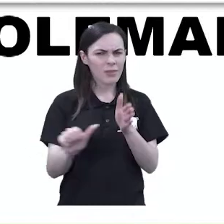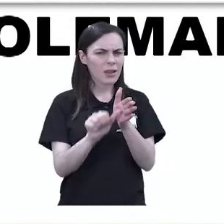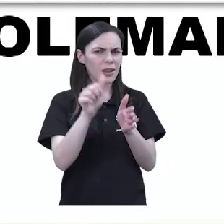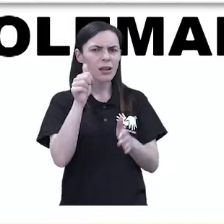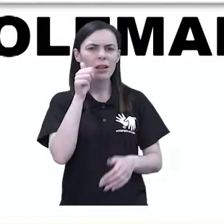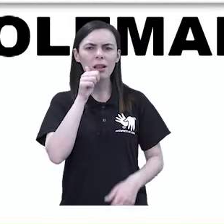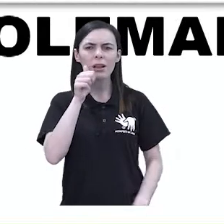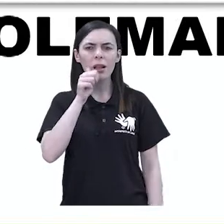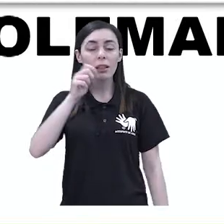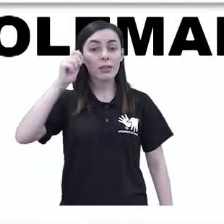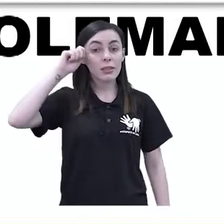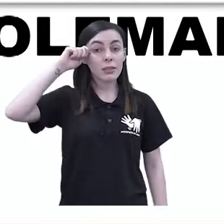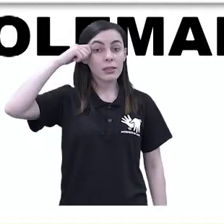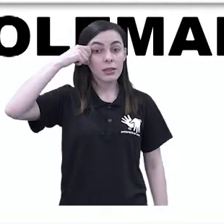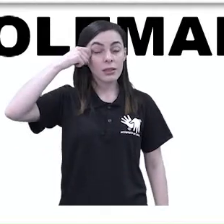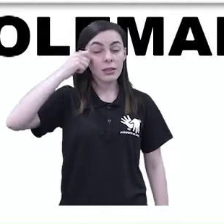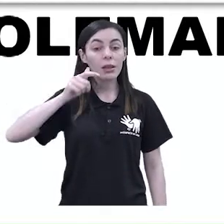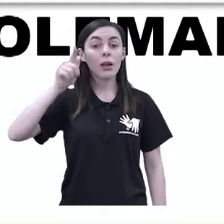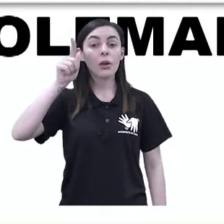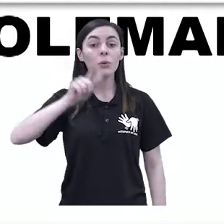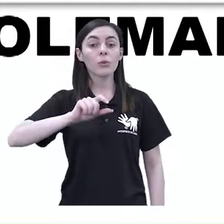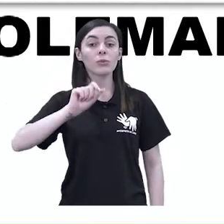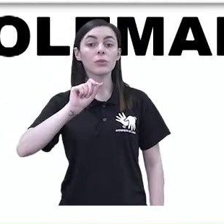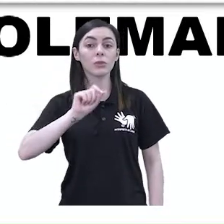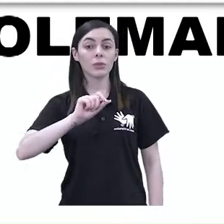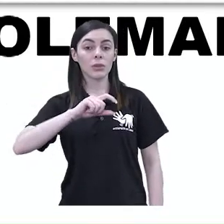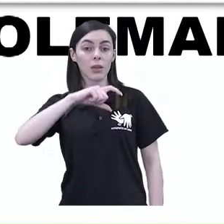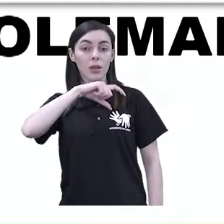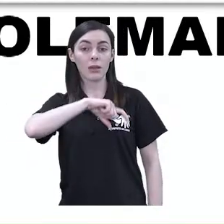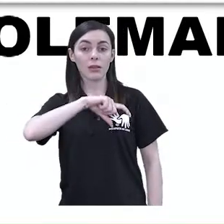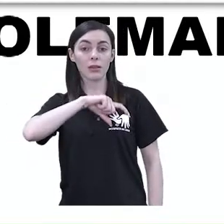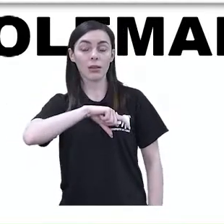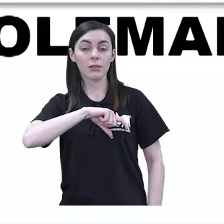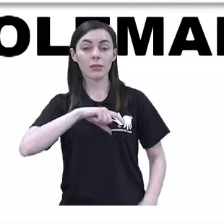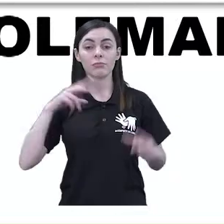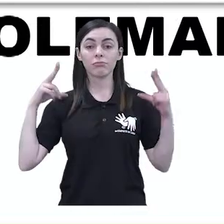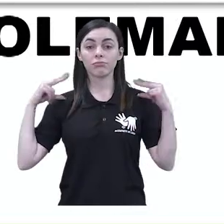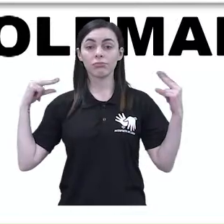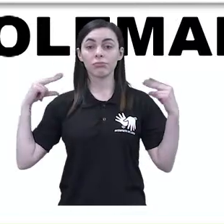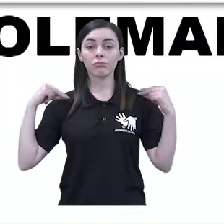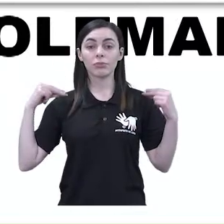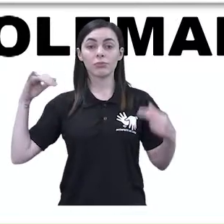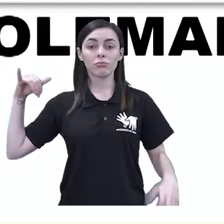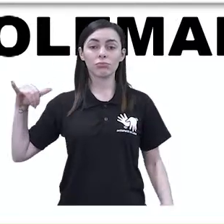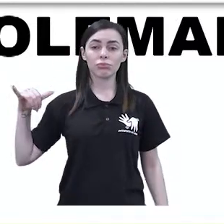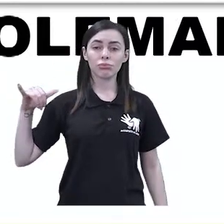mulher negra a conseguir uma licença como piloto